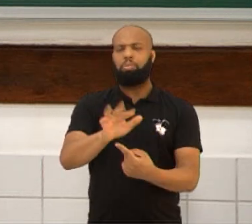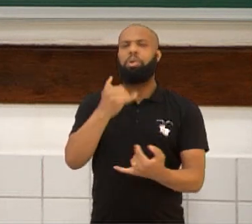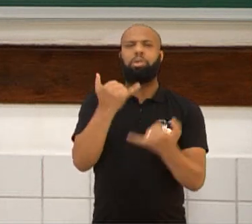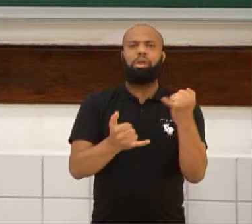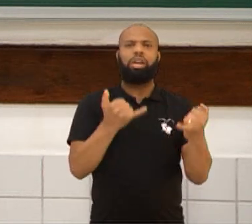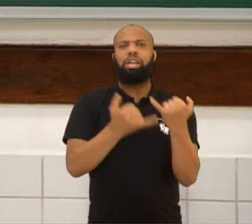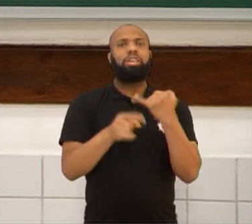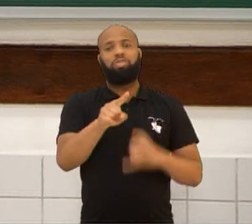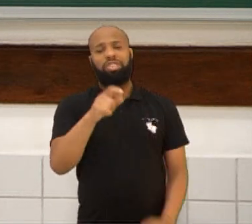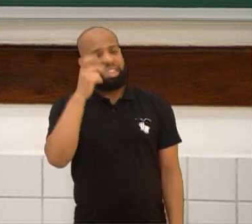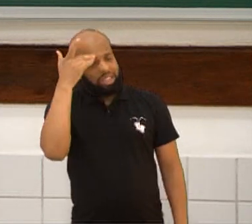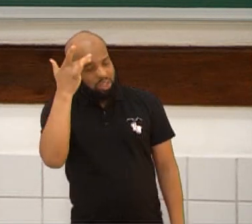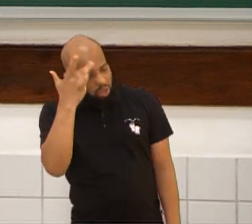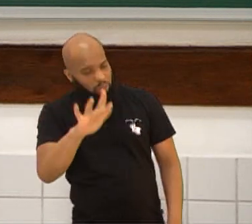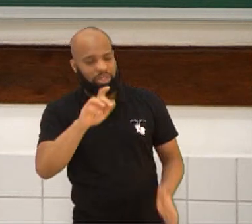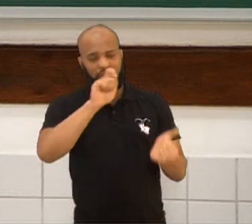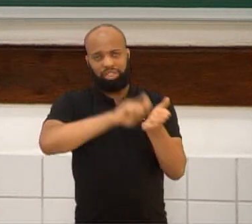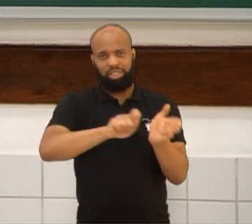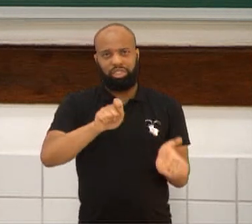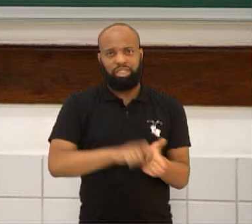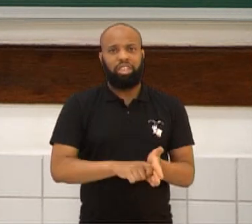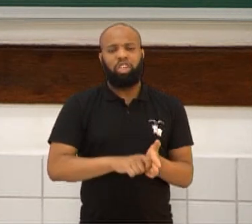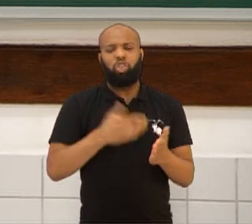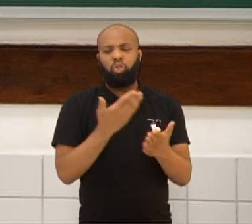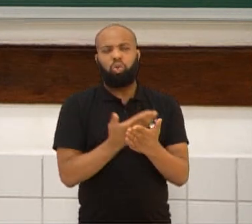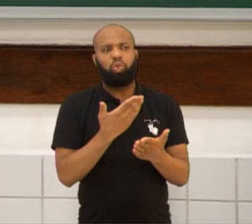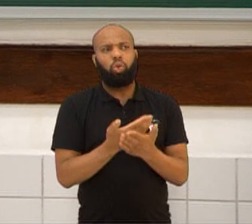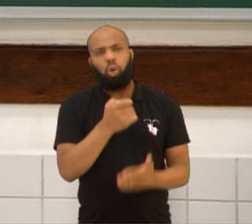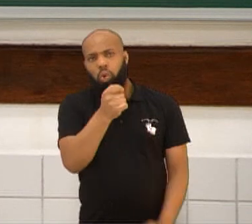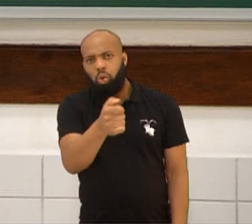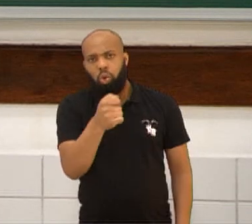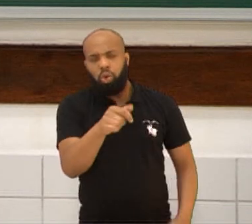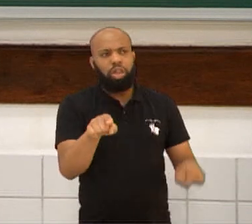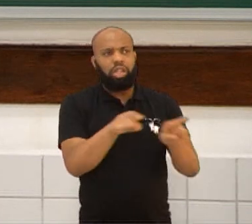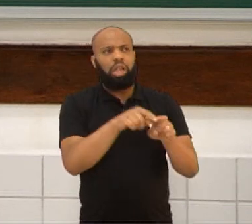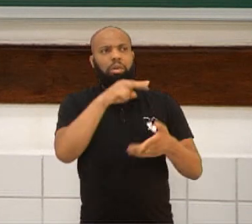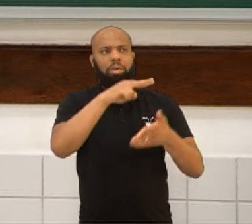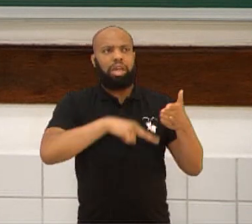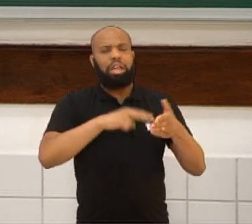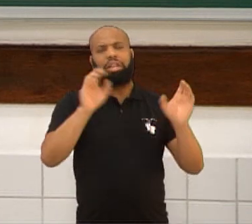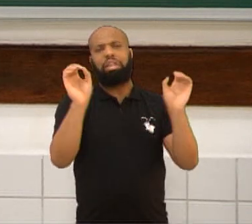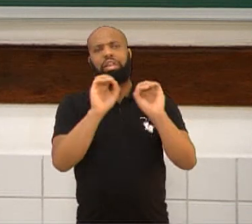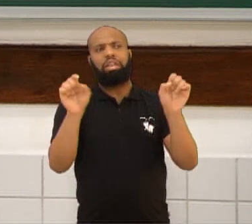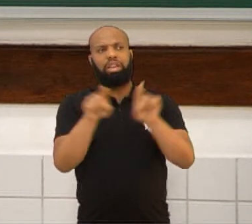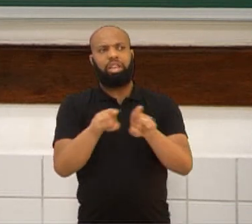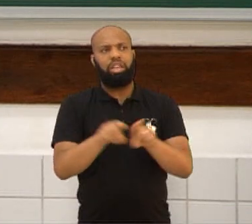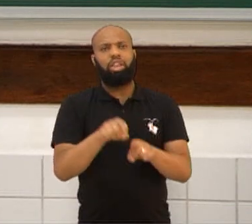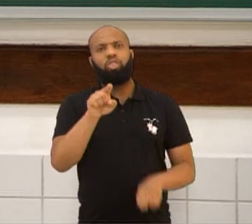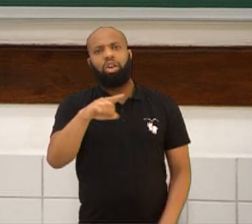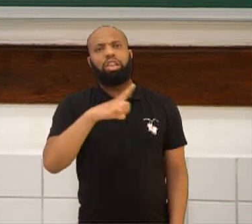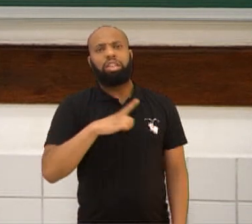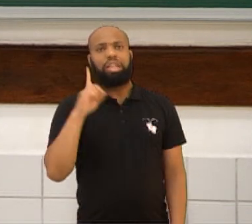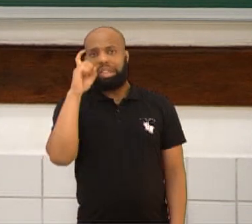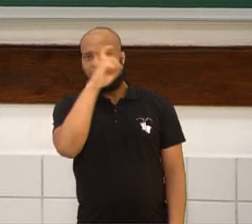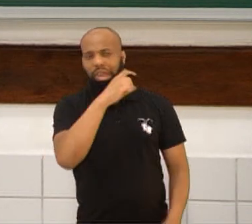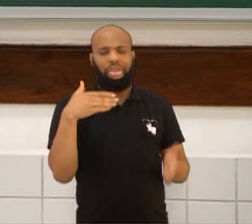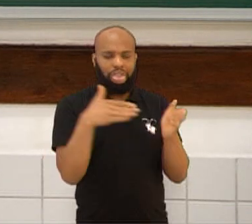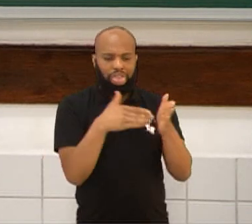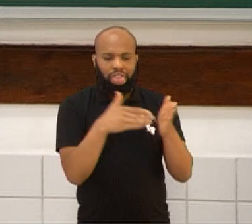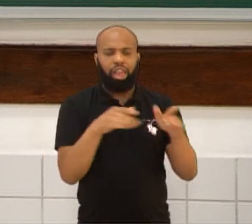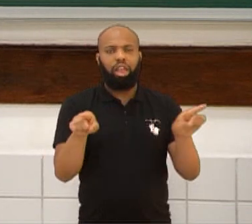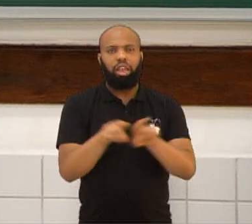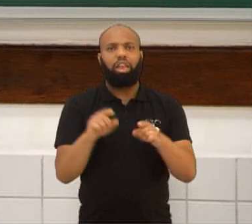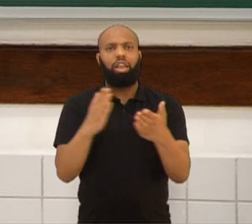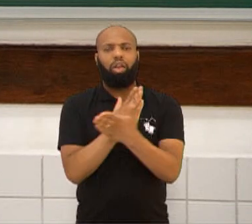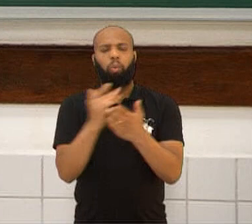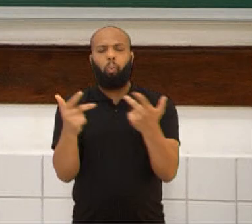uma noção de que você tem pouca escolaridade, de que você não lê, de que você tem aí dificuldade com algumas